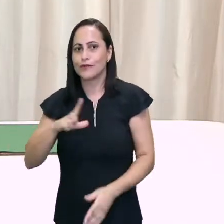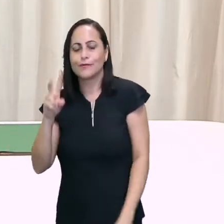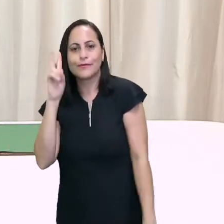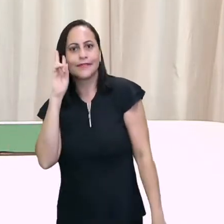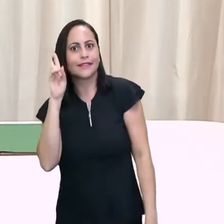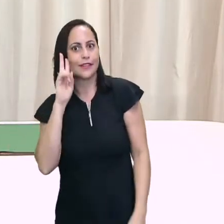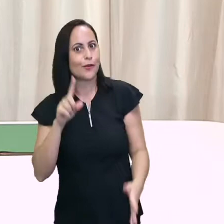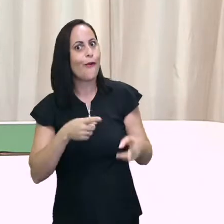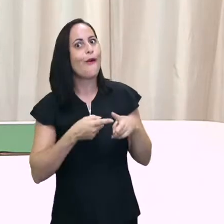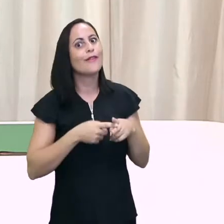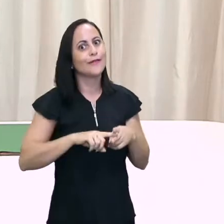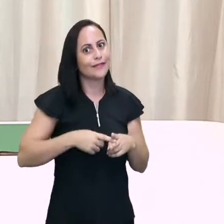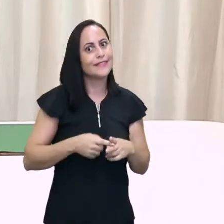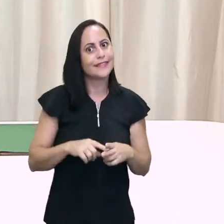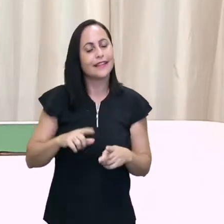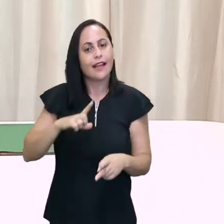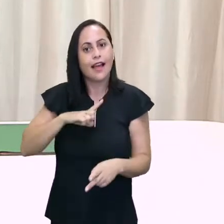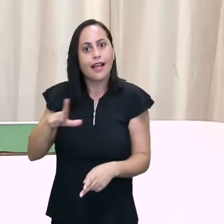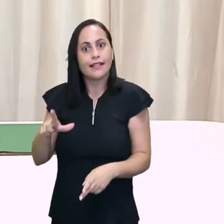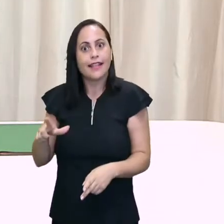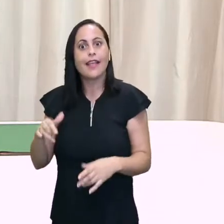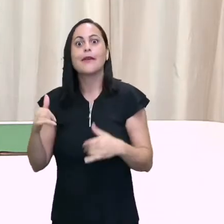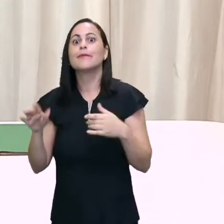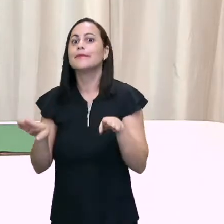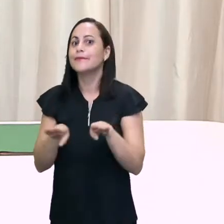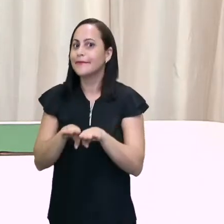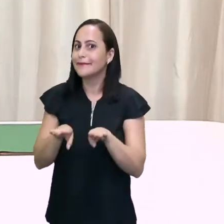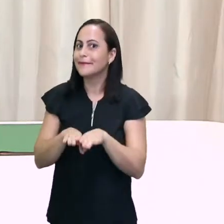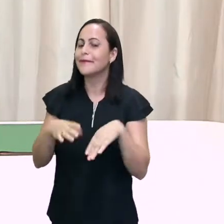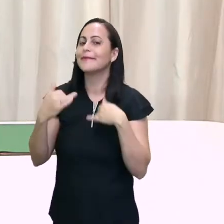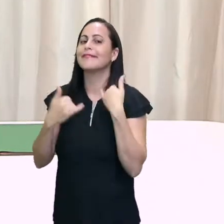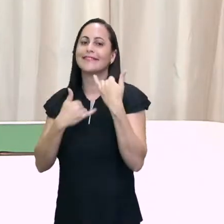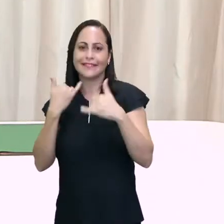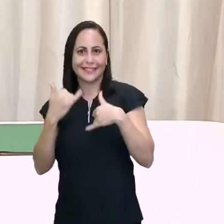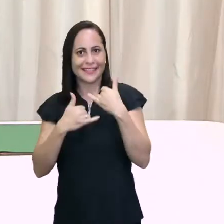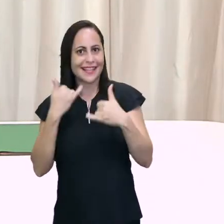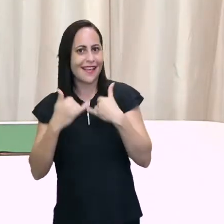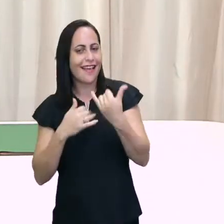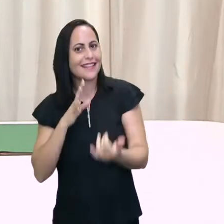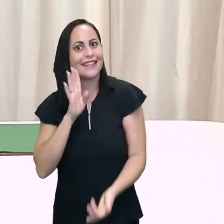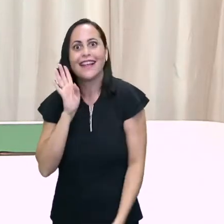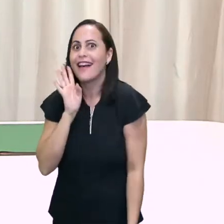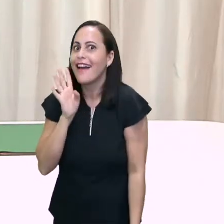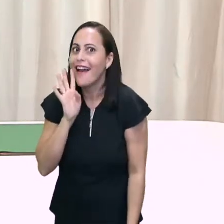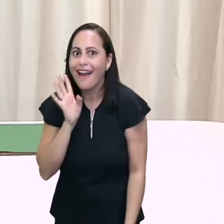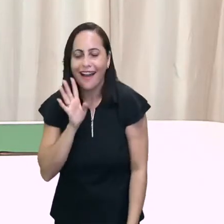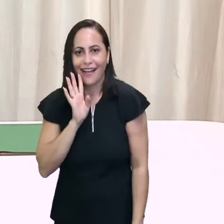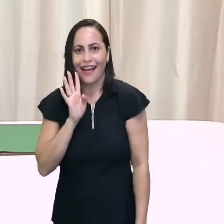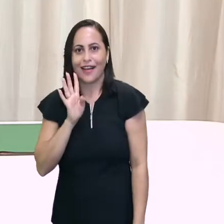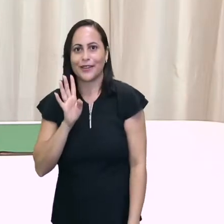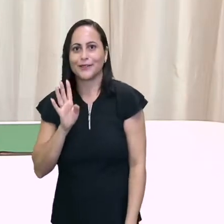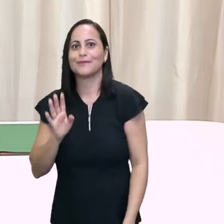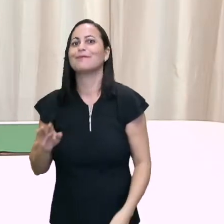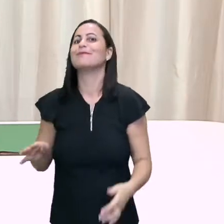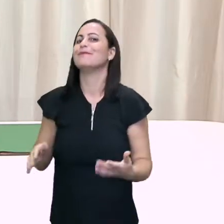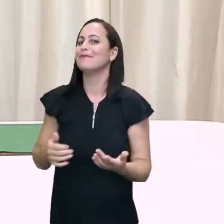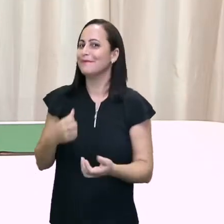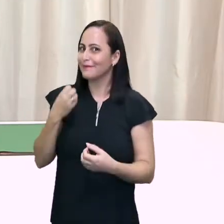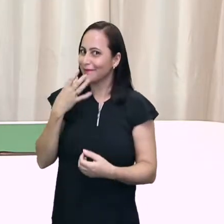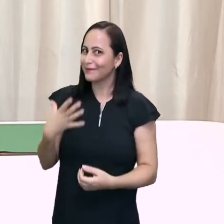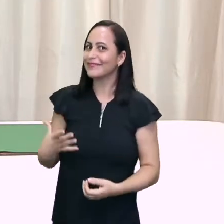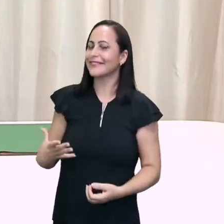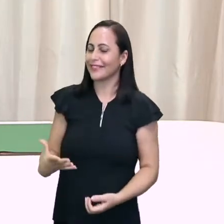oficinas. Hoje nós temos uma brincadeira muito legal. Tá muito divertido